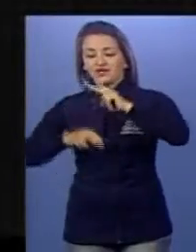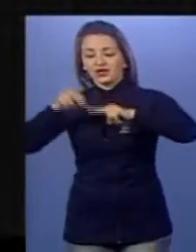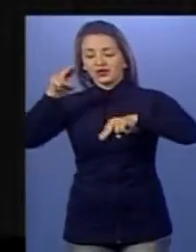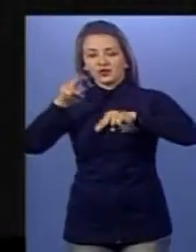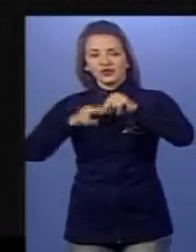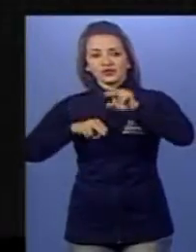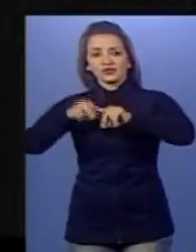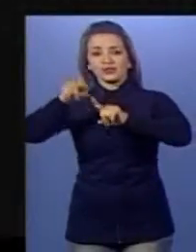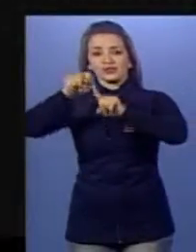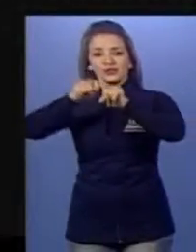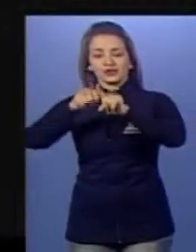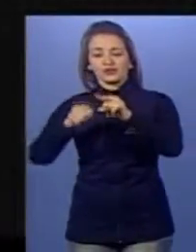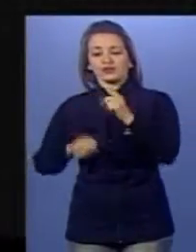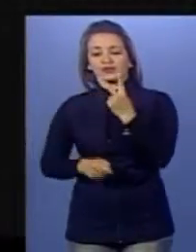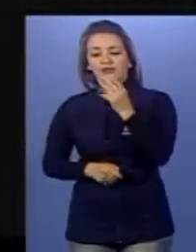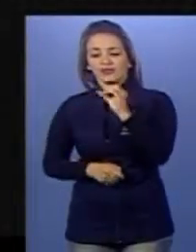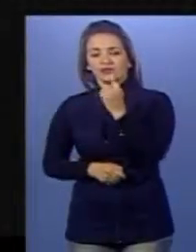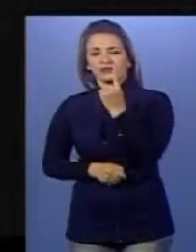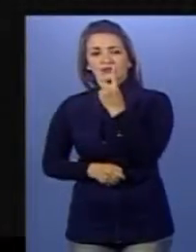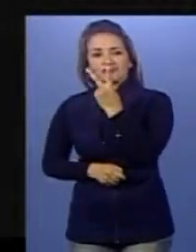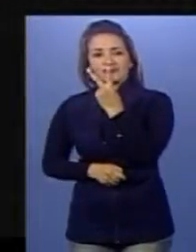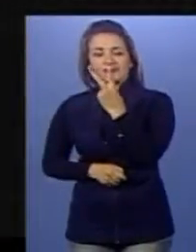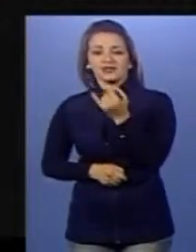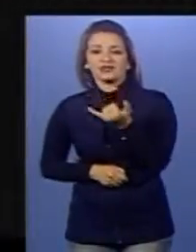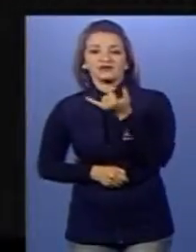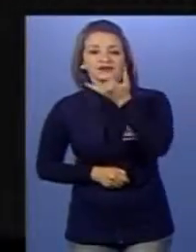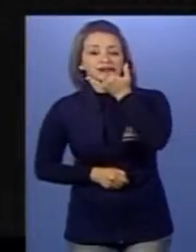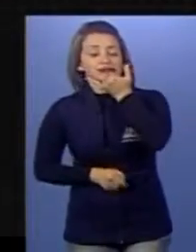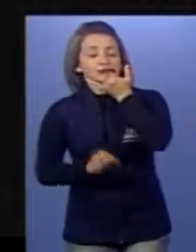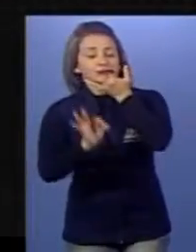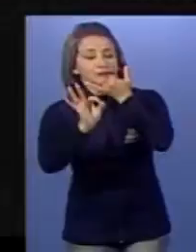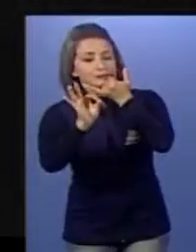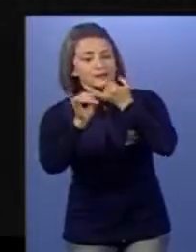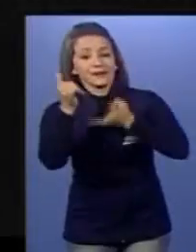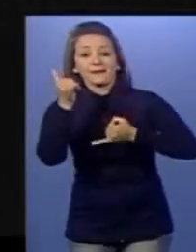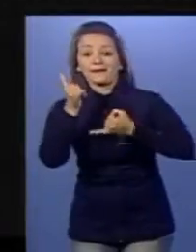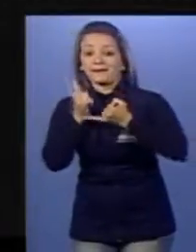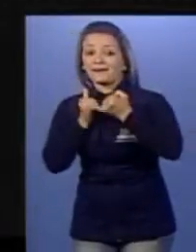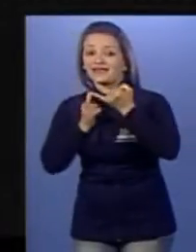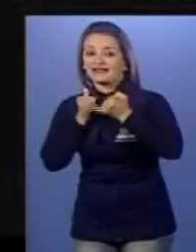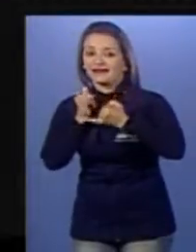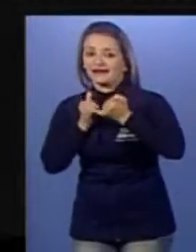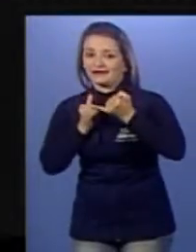2012 obrigada a quem sabe ler